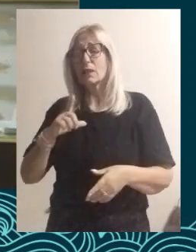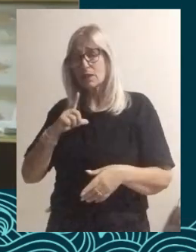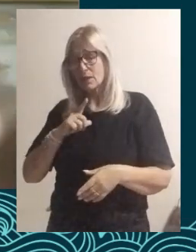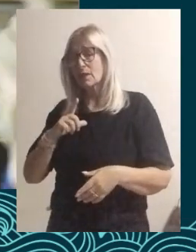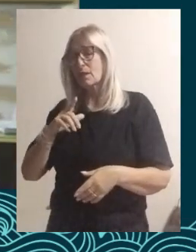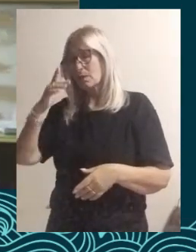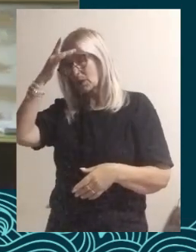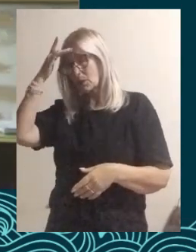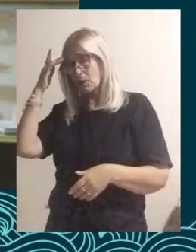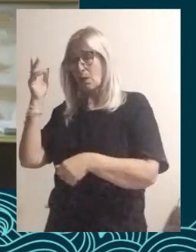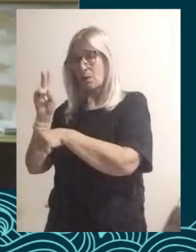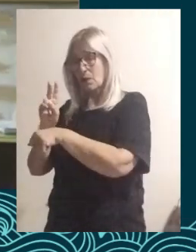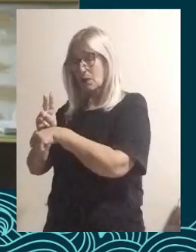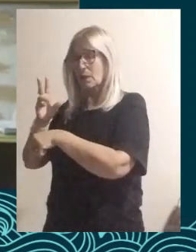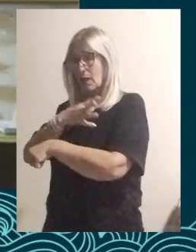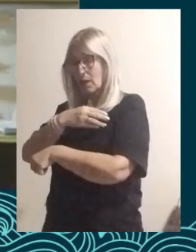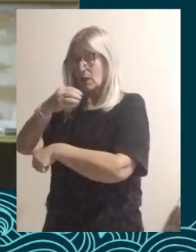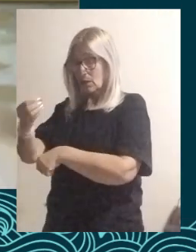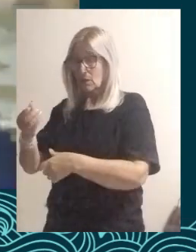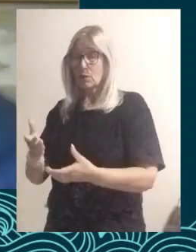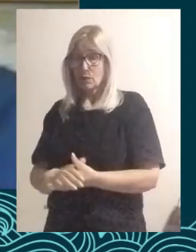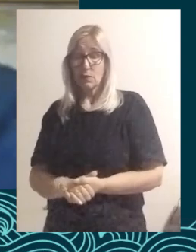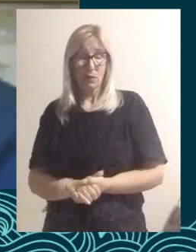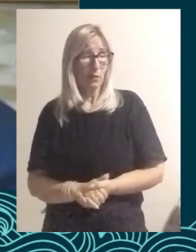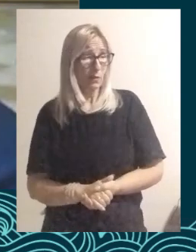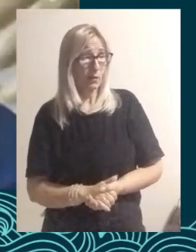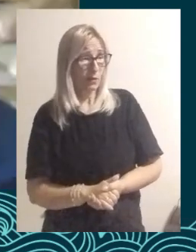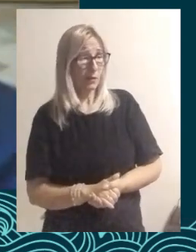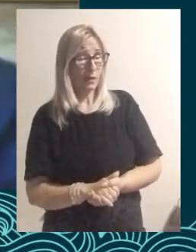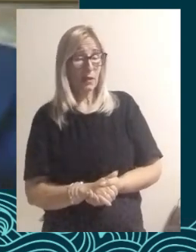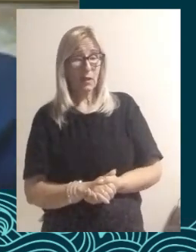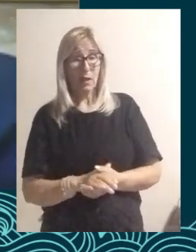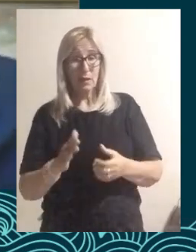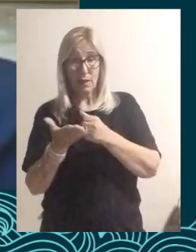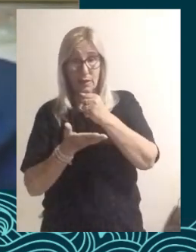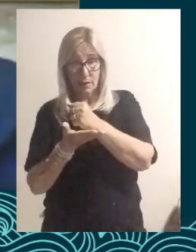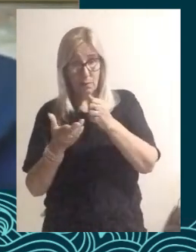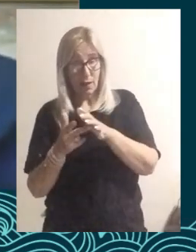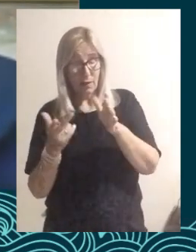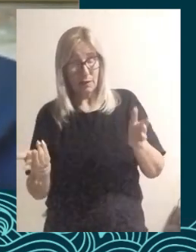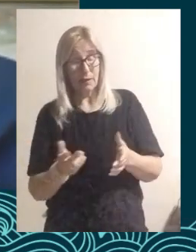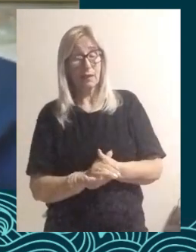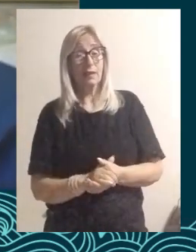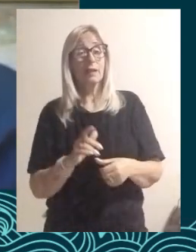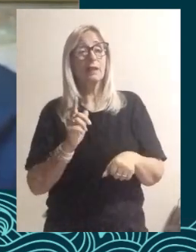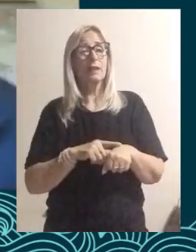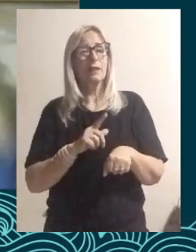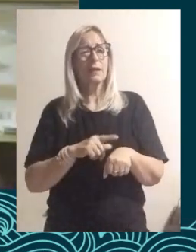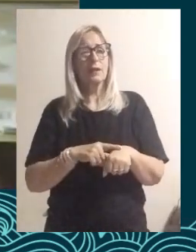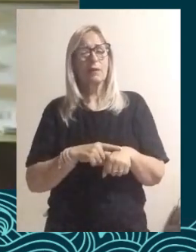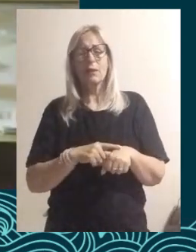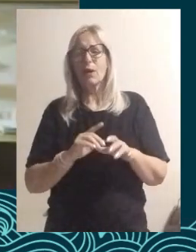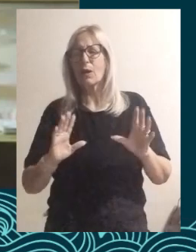tinha alguém que podia ficar com o filho dela, porque essa associação tinha essa estrutura,